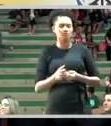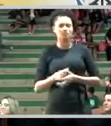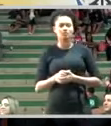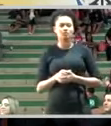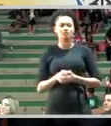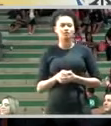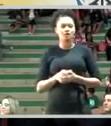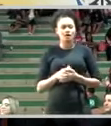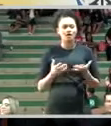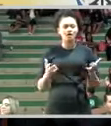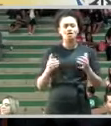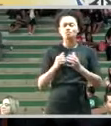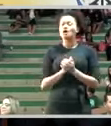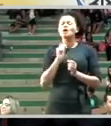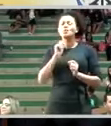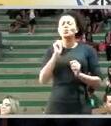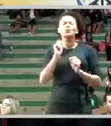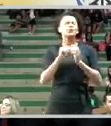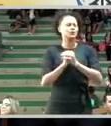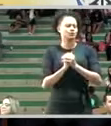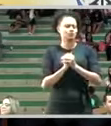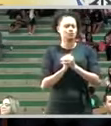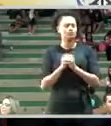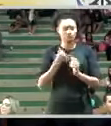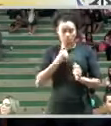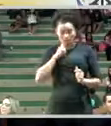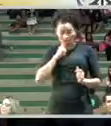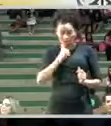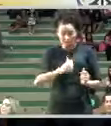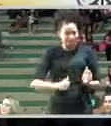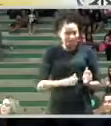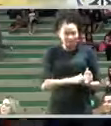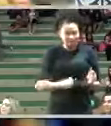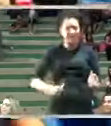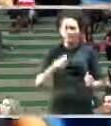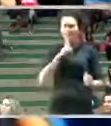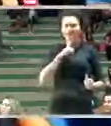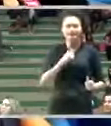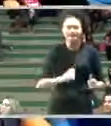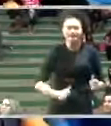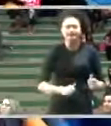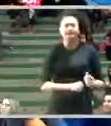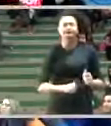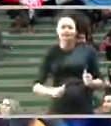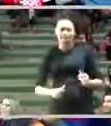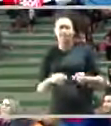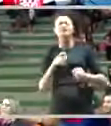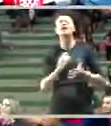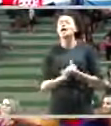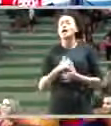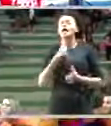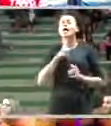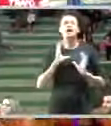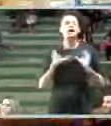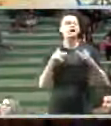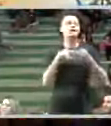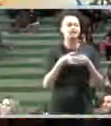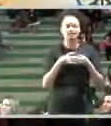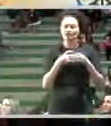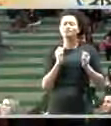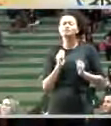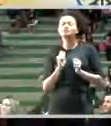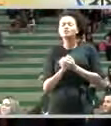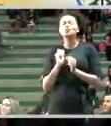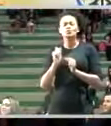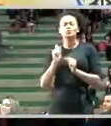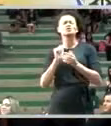Ah, mas é sacrifício, são 18,5 km. Vai ter sacrifício, mas é na costa. A história diz que é nas costas, só vale se for